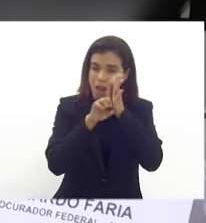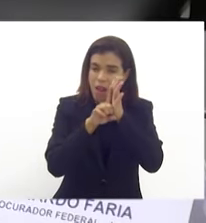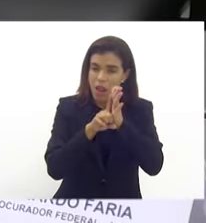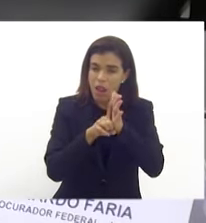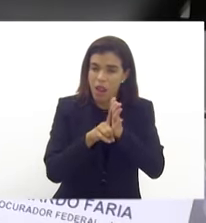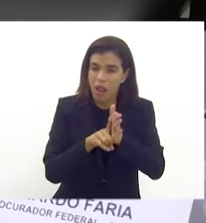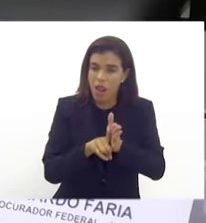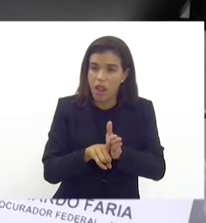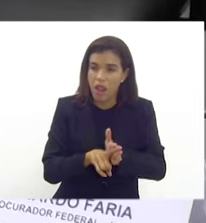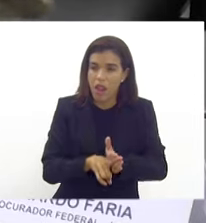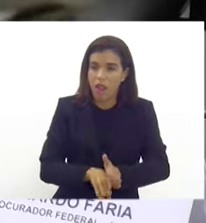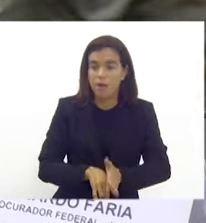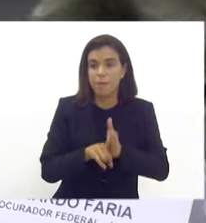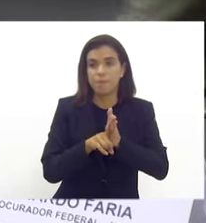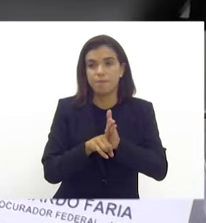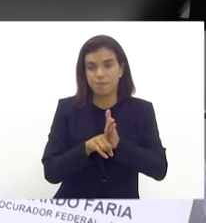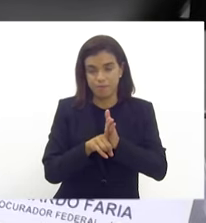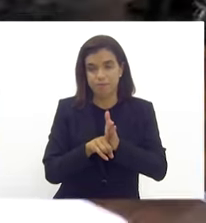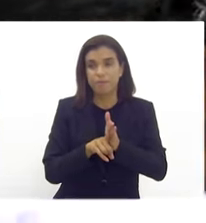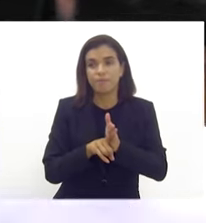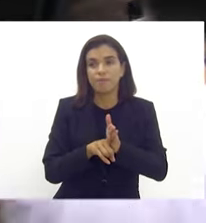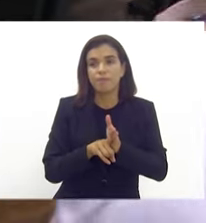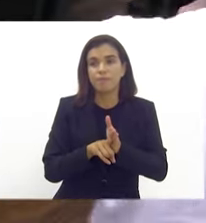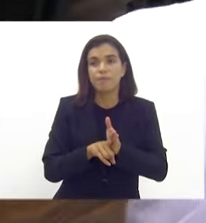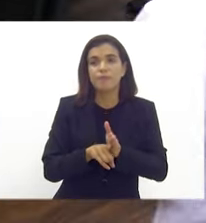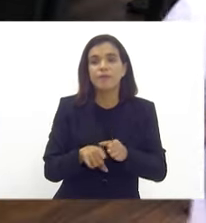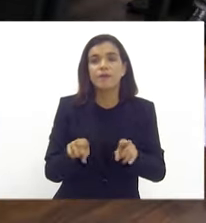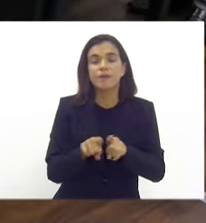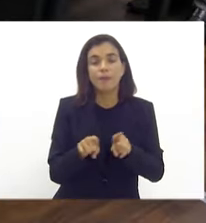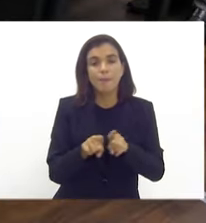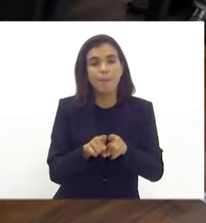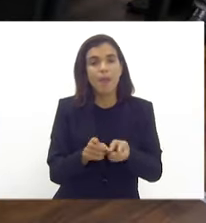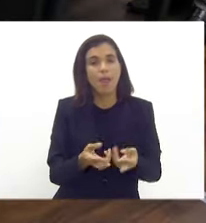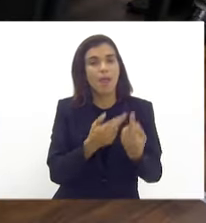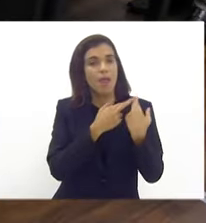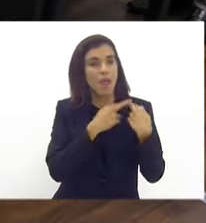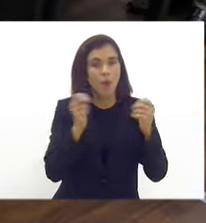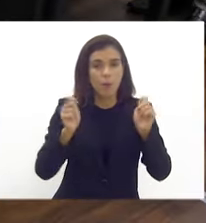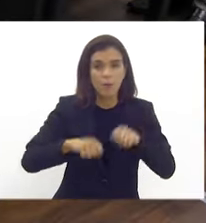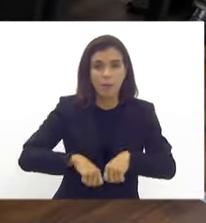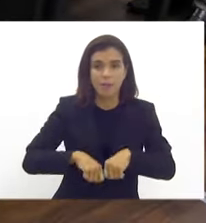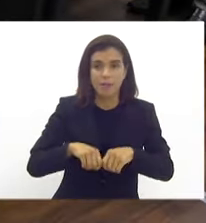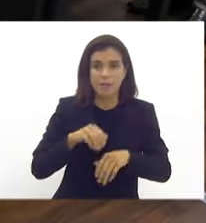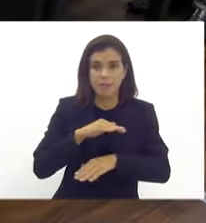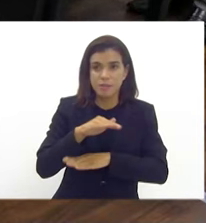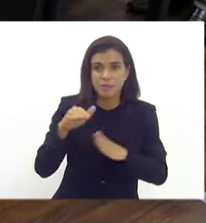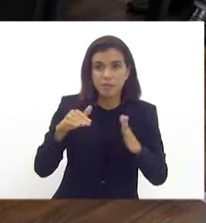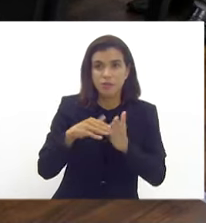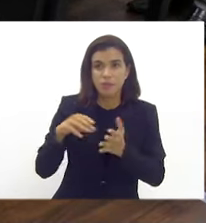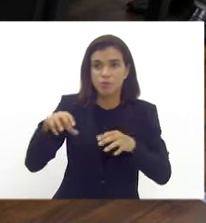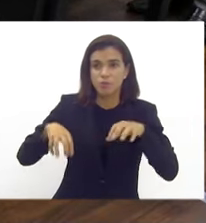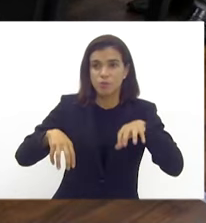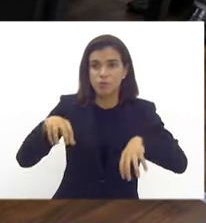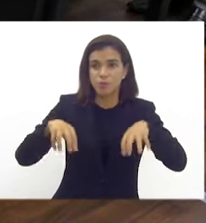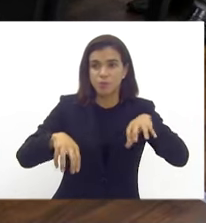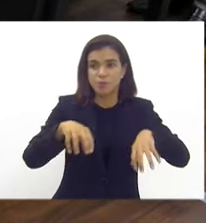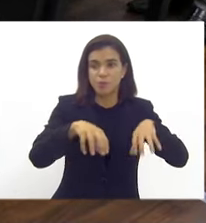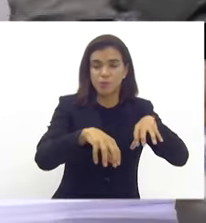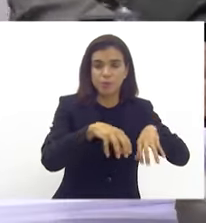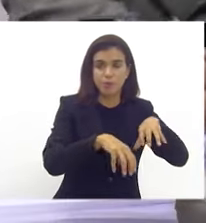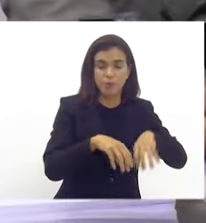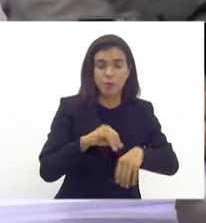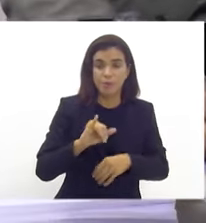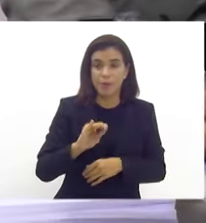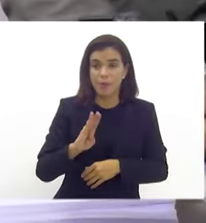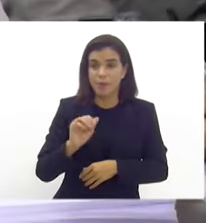seja sucinto e que venha adimir todas as dúvidas e as competências de todos os órgãos o Ibama reconhece